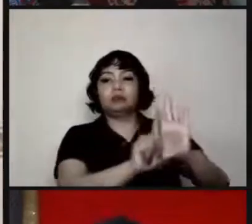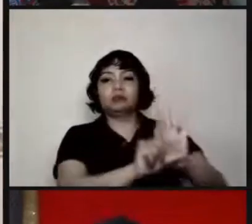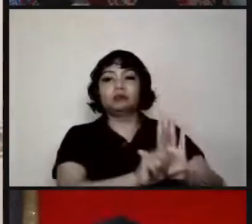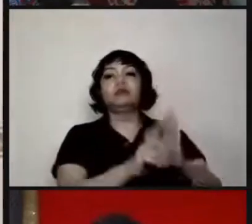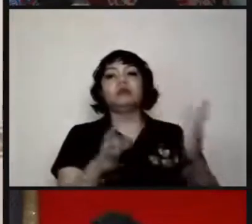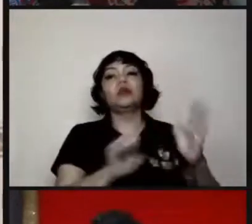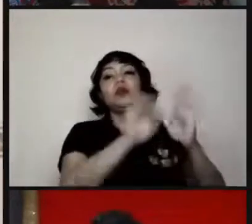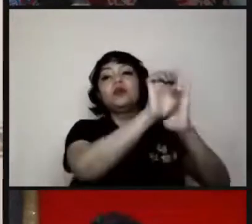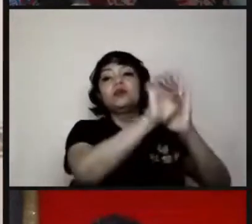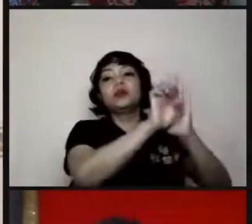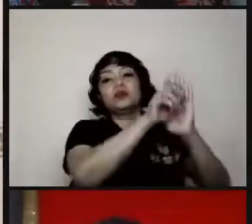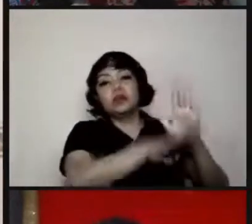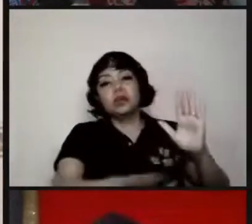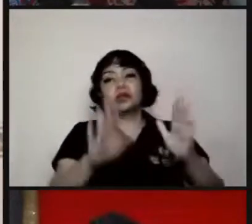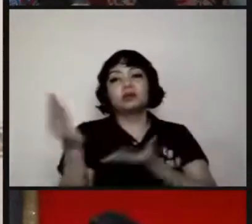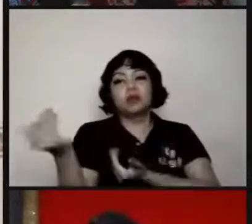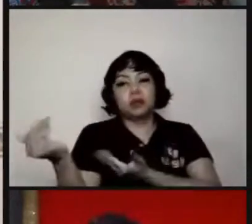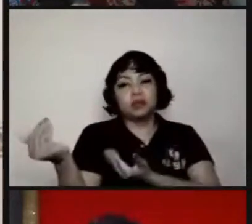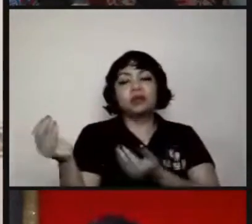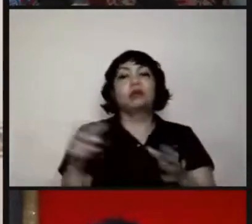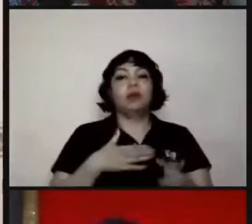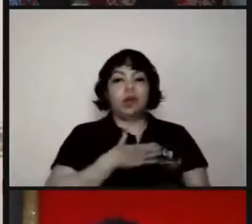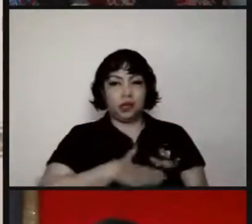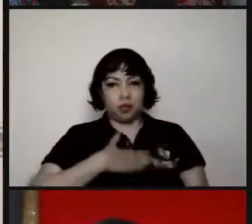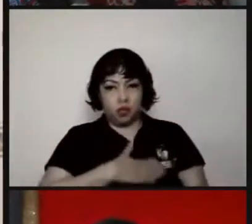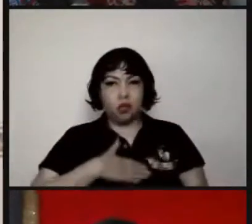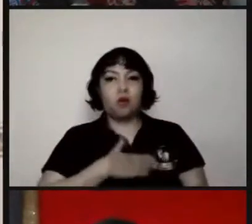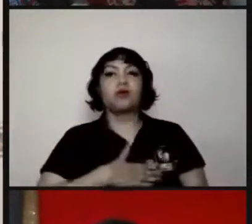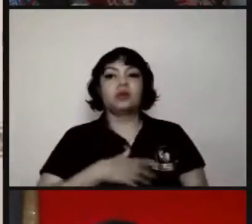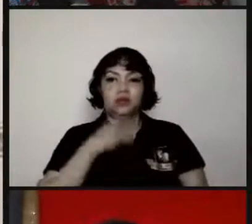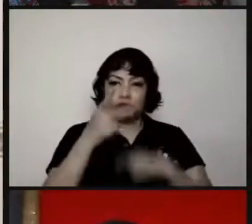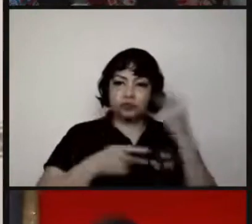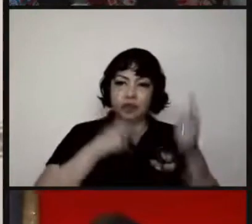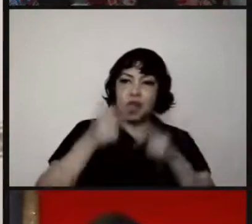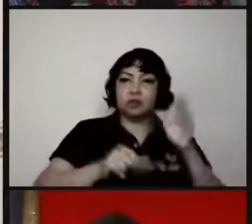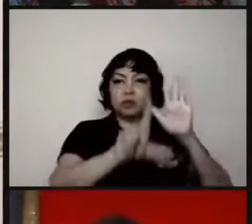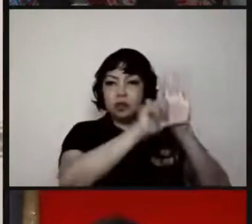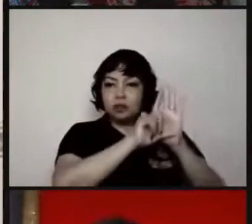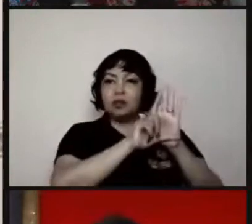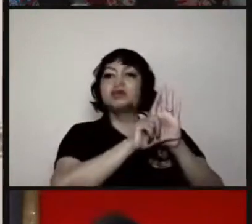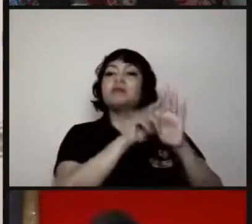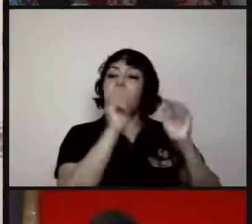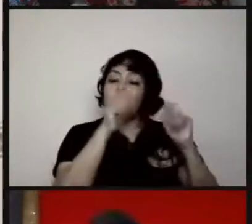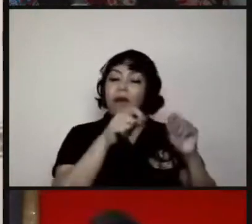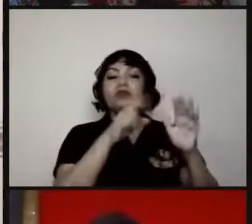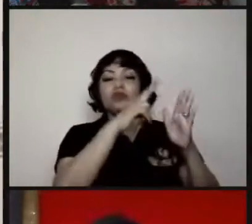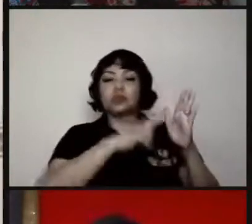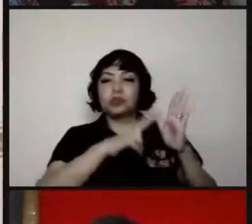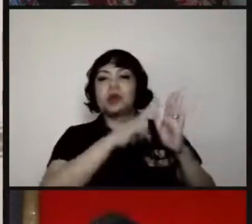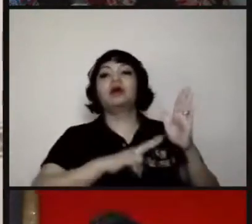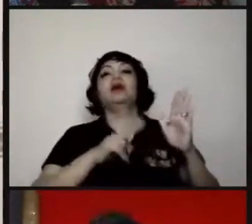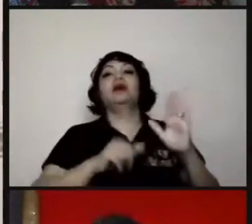do Adolescente, para quem gosta, né, de falar sobre leis, a questão da Lei Maria